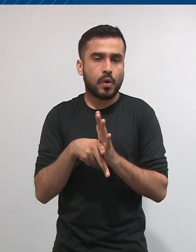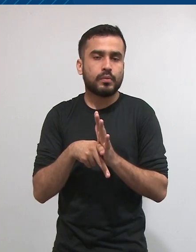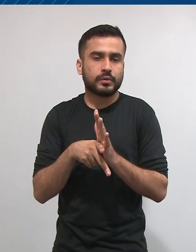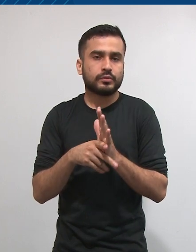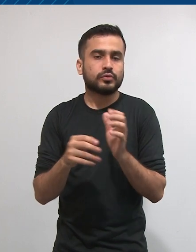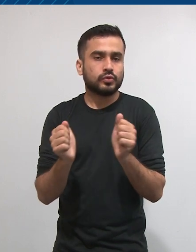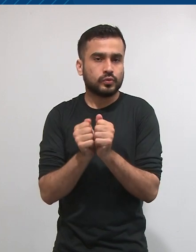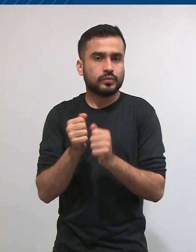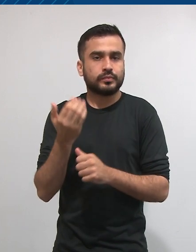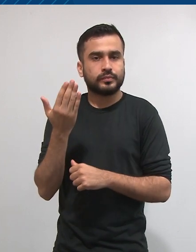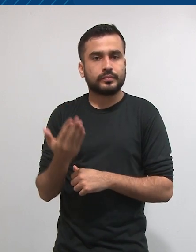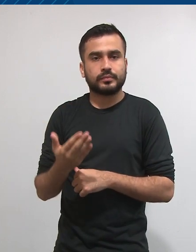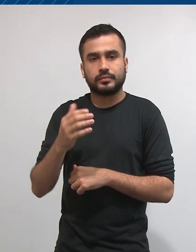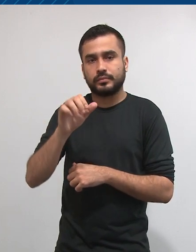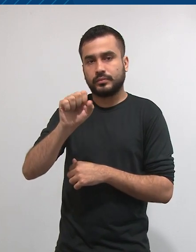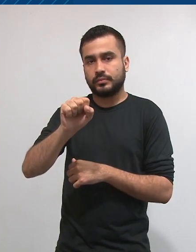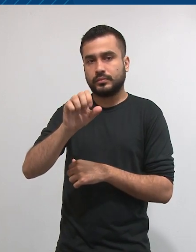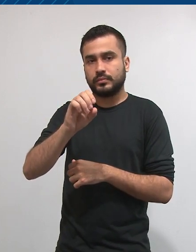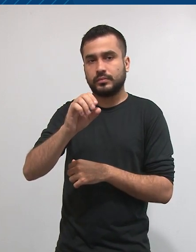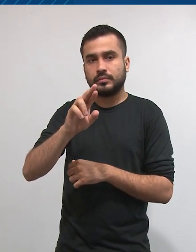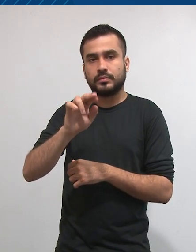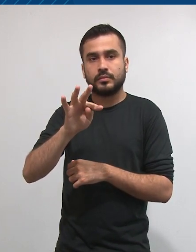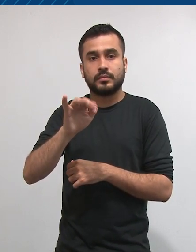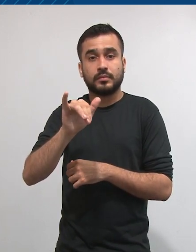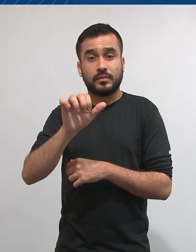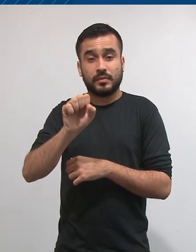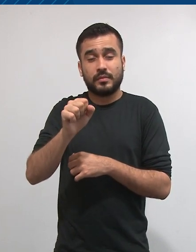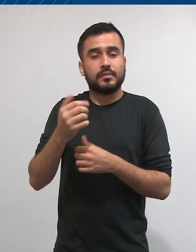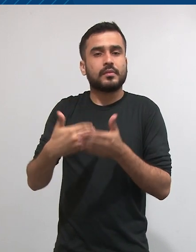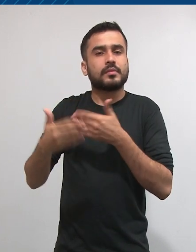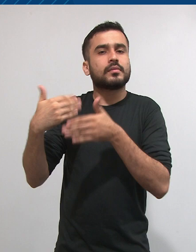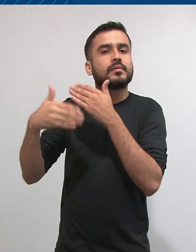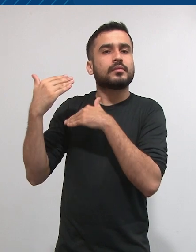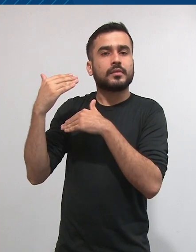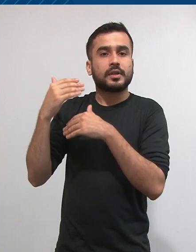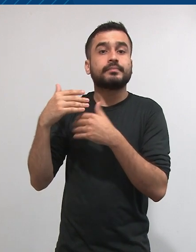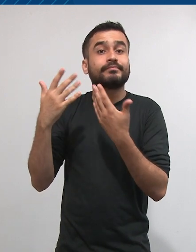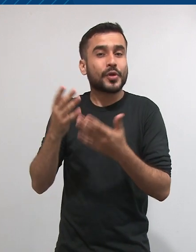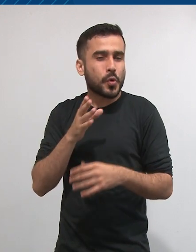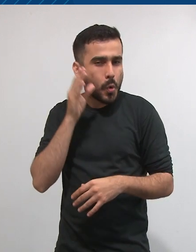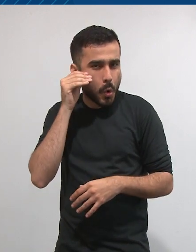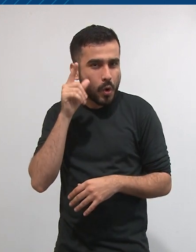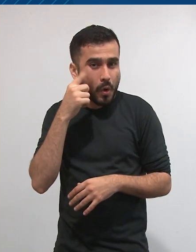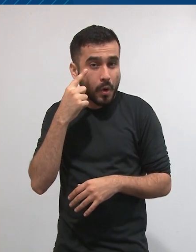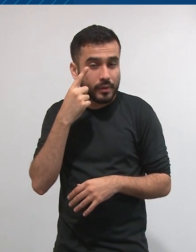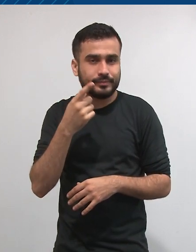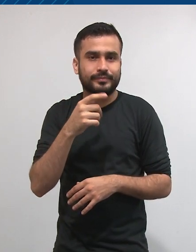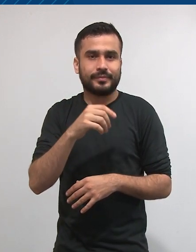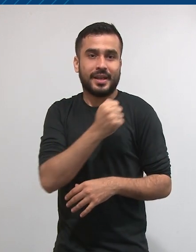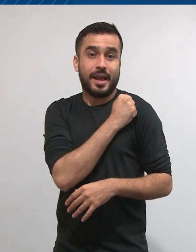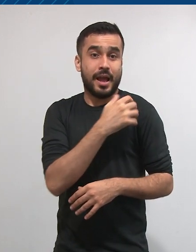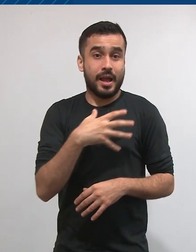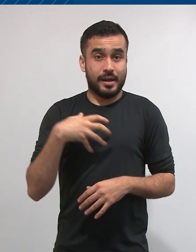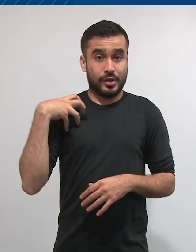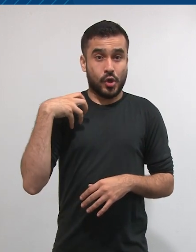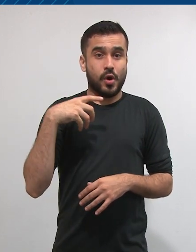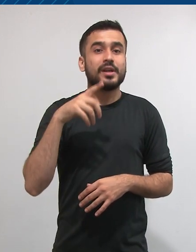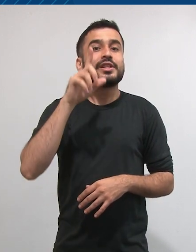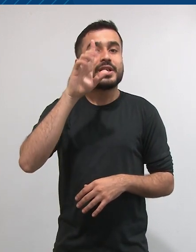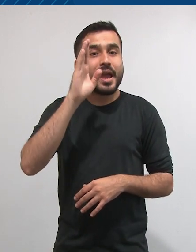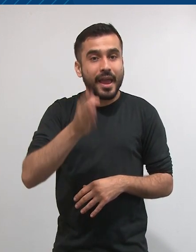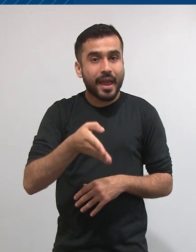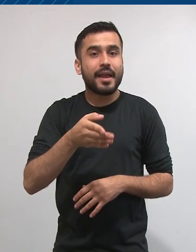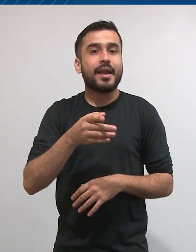com Sócrates. Isso é o antecessor dos dois. Uma curiosidade, Aristóteles foi aluno